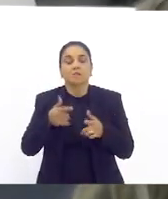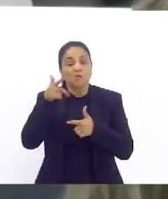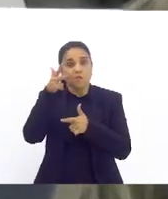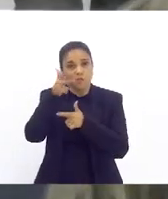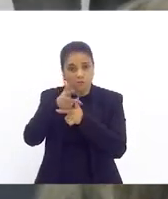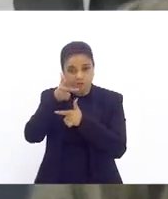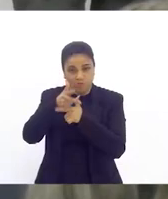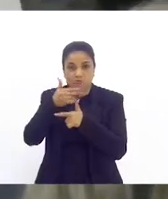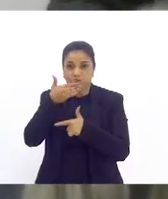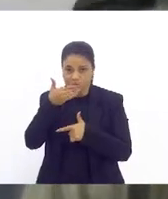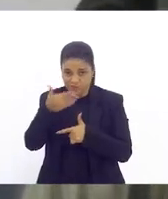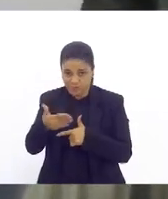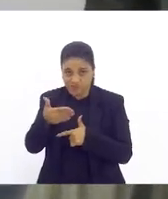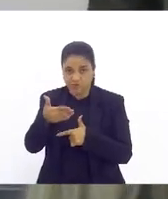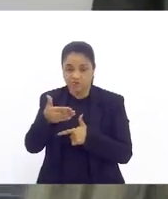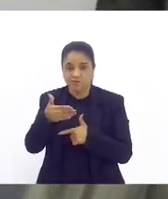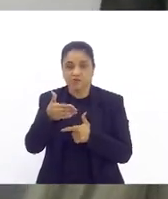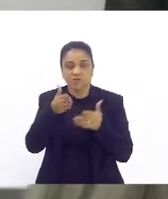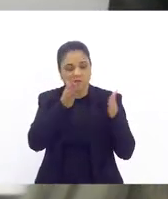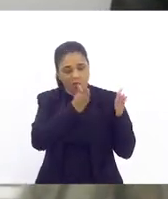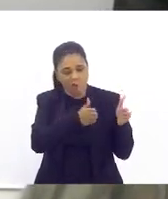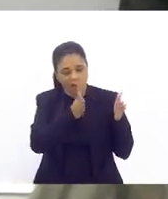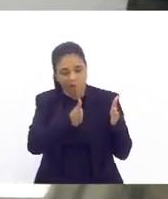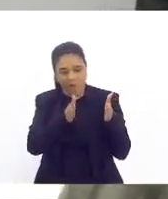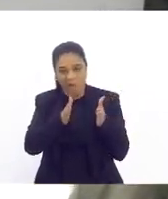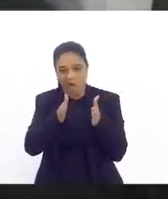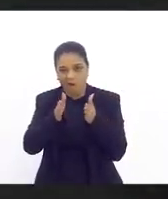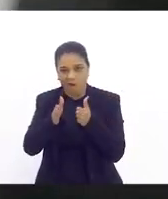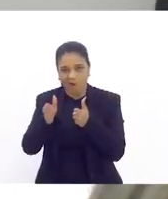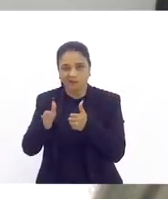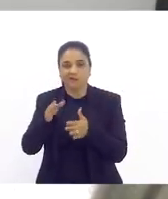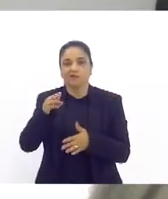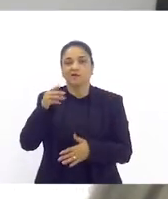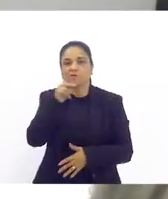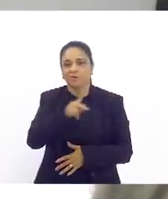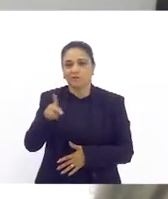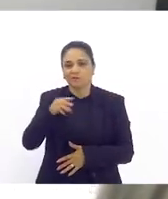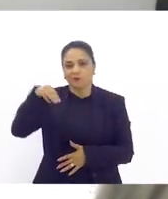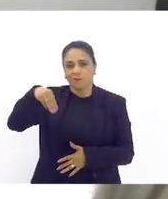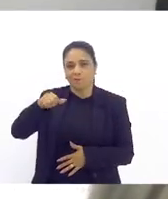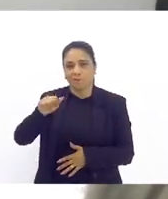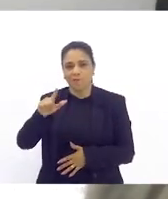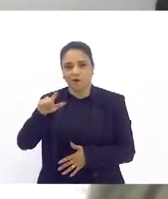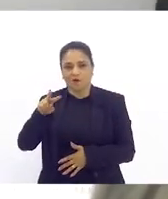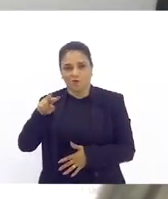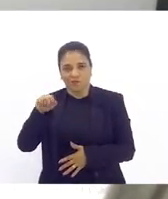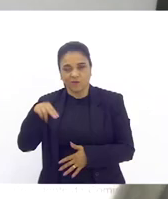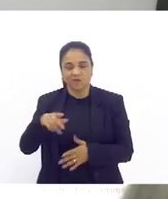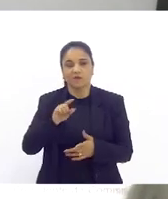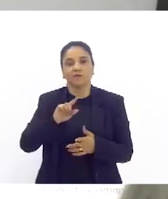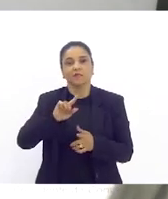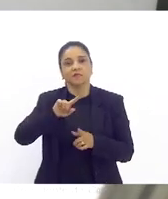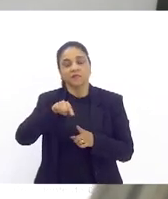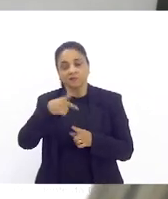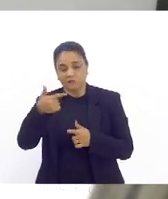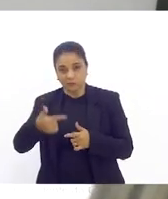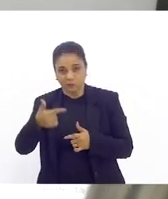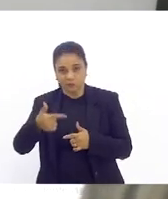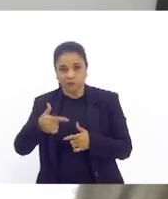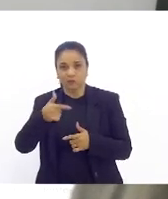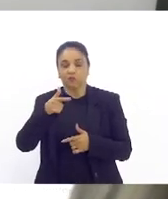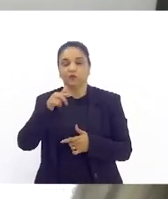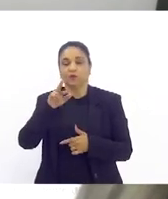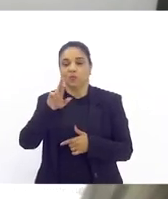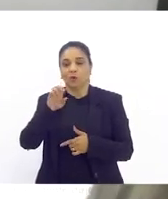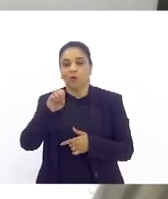filmagem vou vir nessa ordem a professora Malvina em seguida o Dr Rodrigo zambuja tem uma